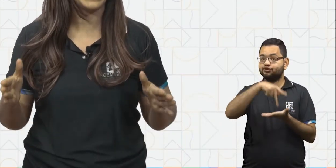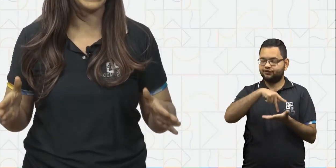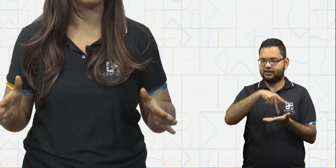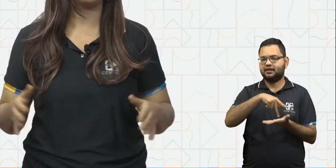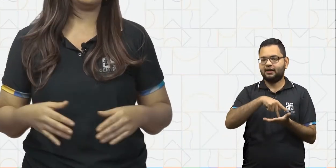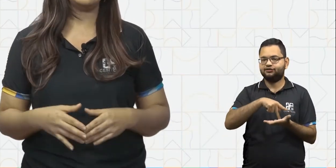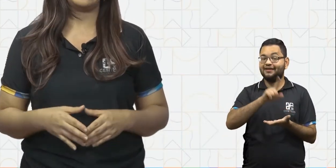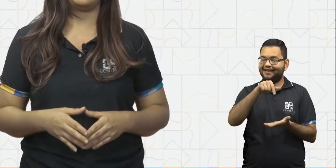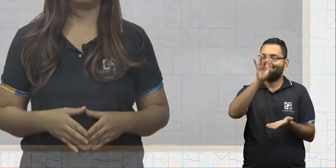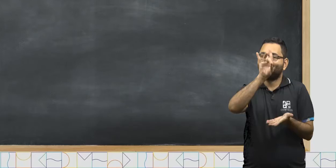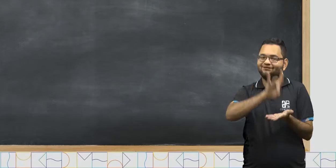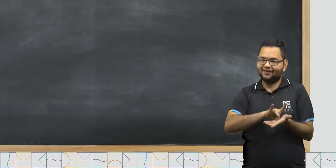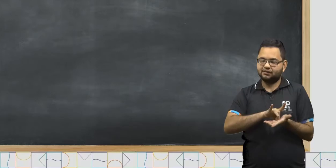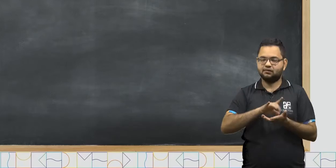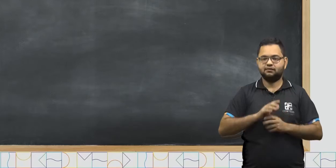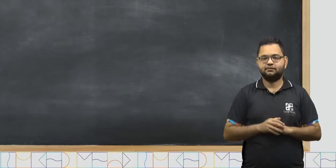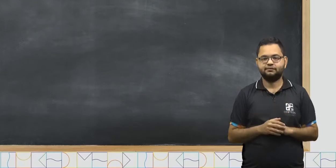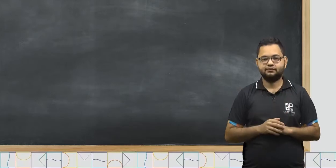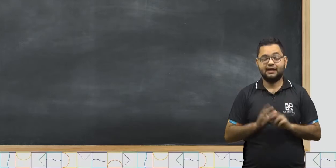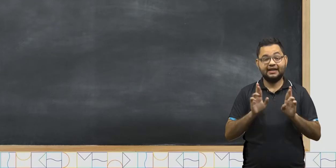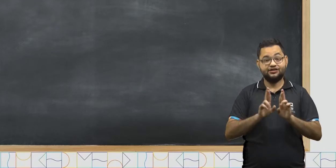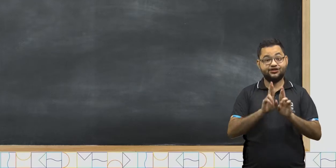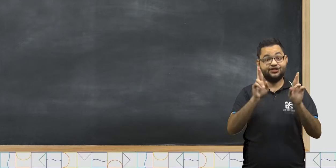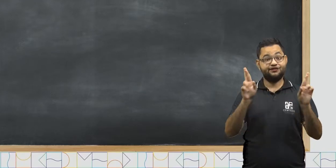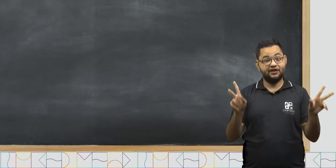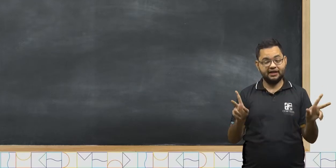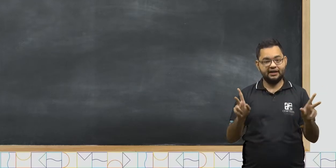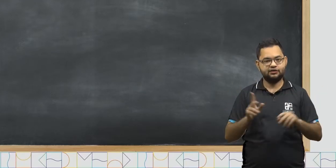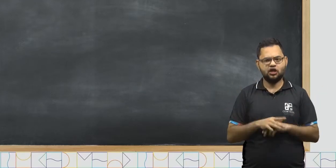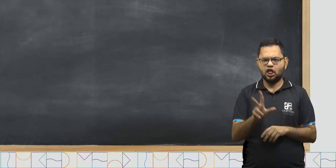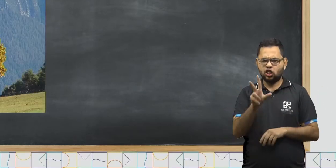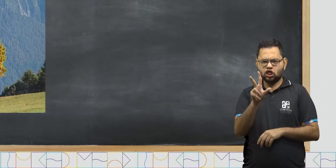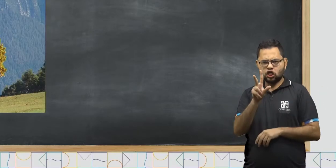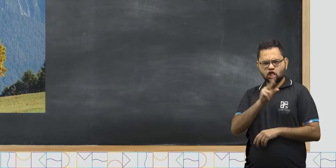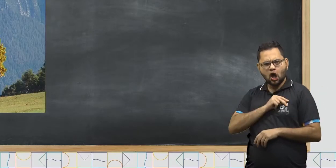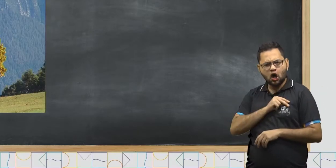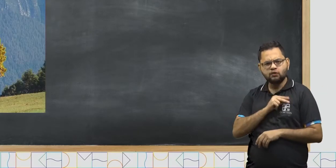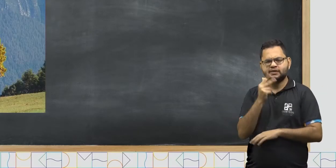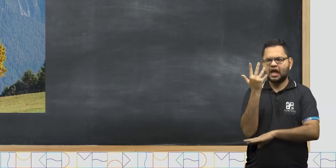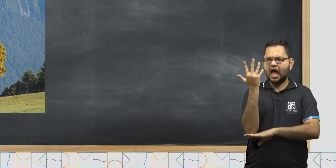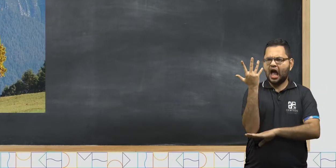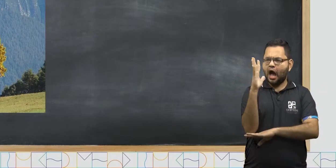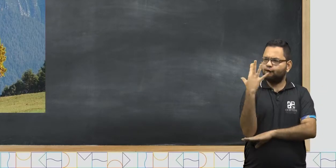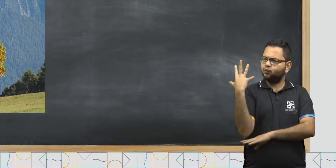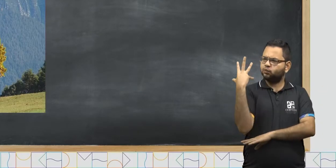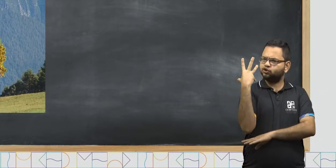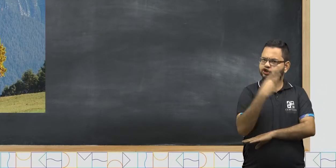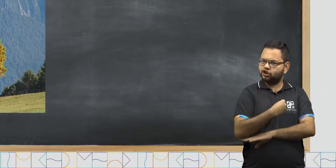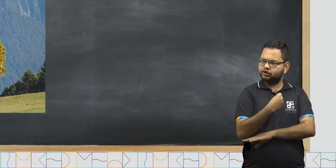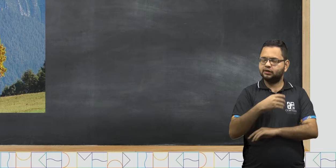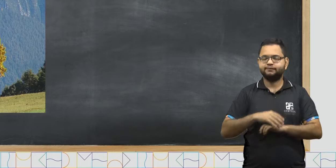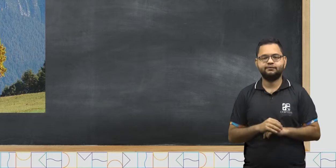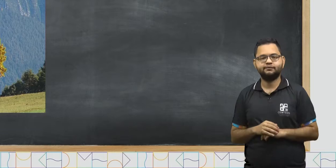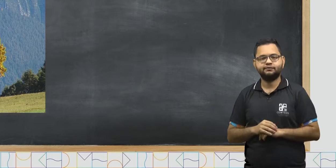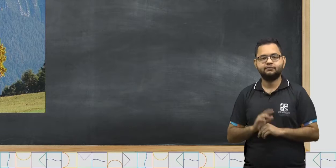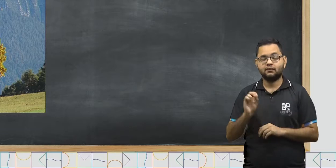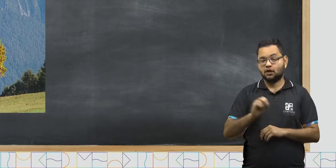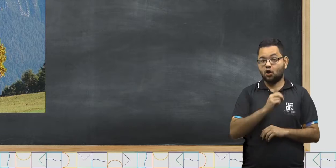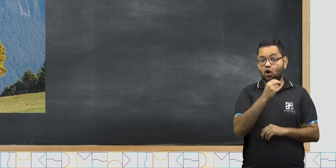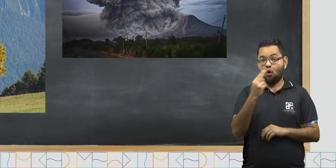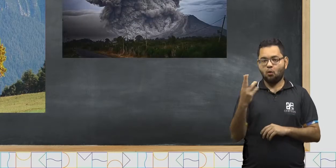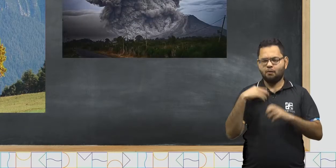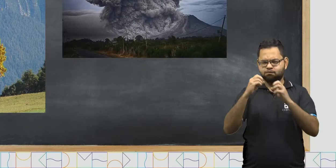eles aconteceram. Diferente do que dizer, nossa, que árvore bonita, ou que